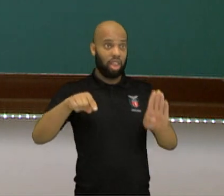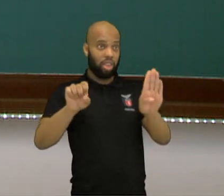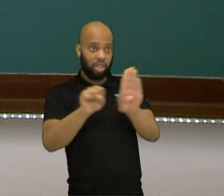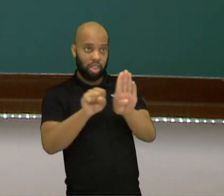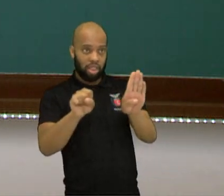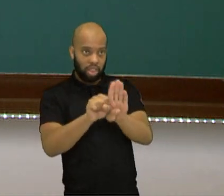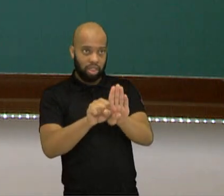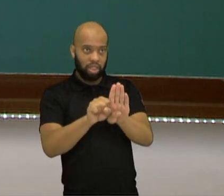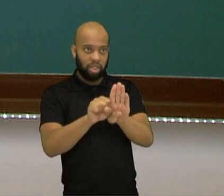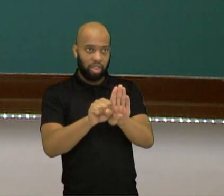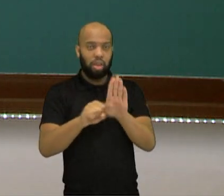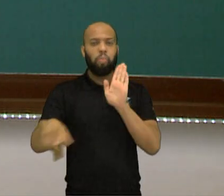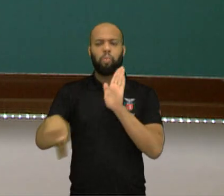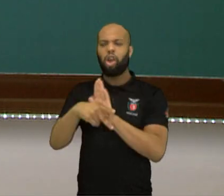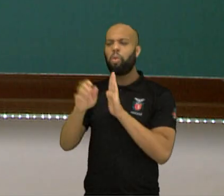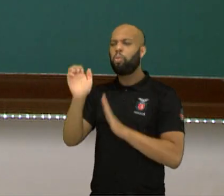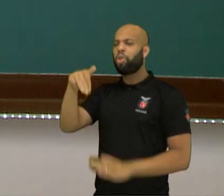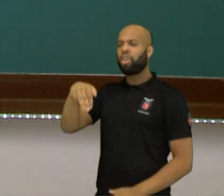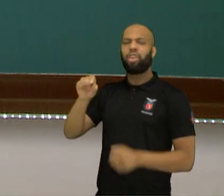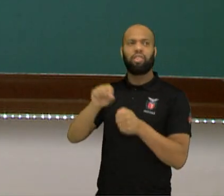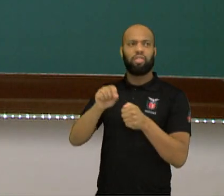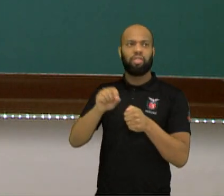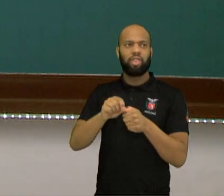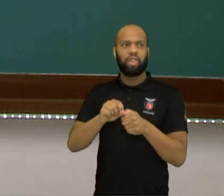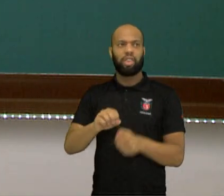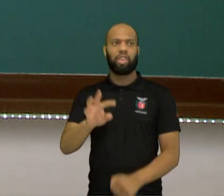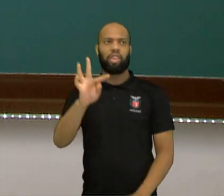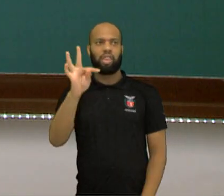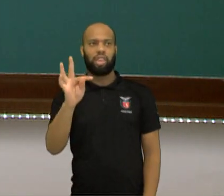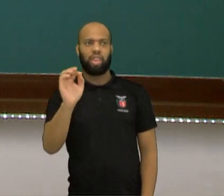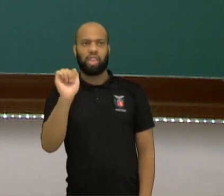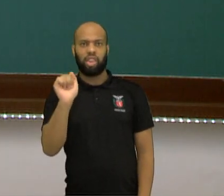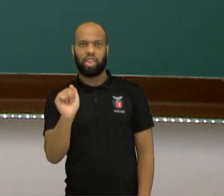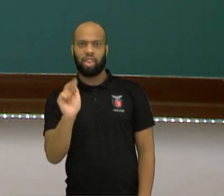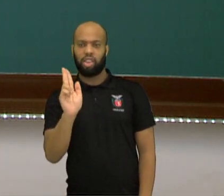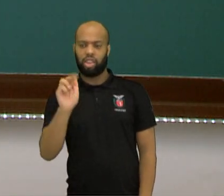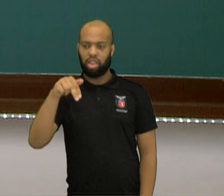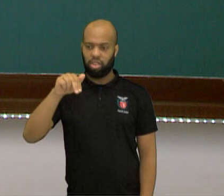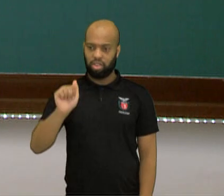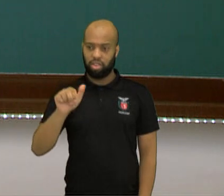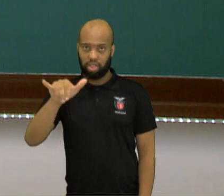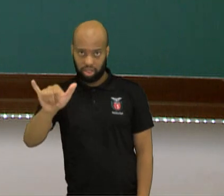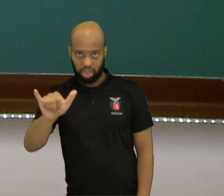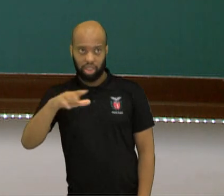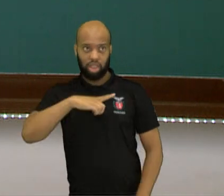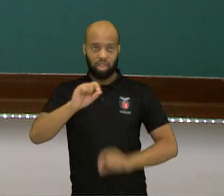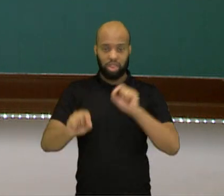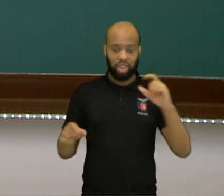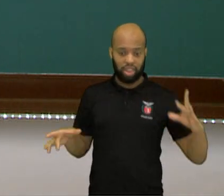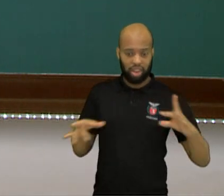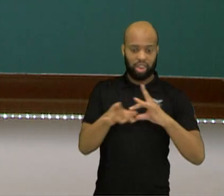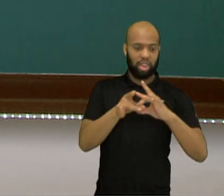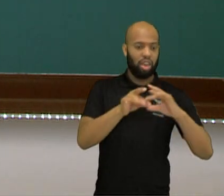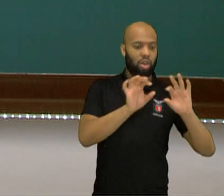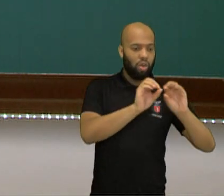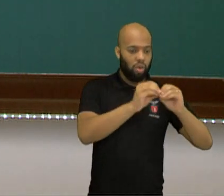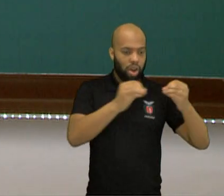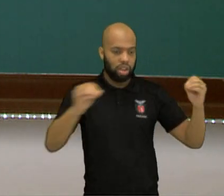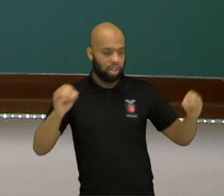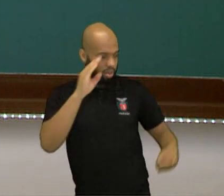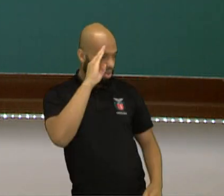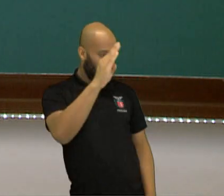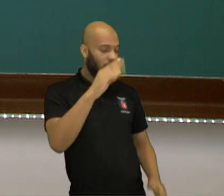Toné. Então, para linkar a oração principal com a oração subordinada, o que eu